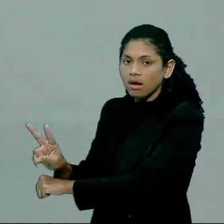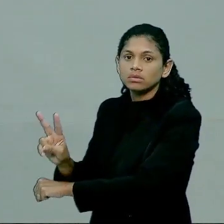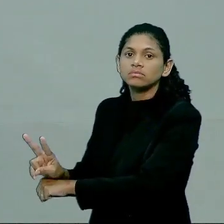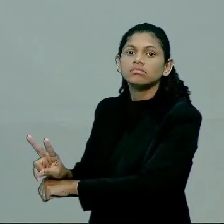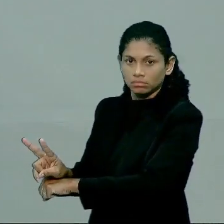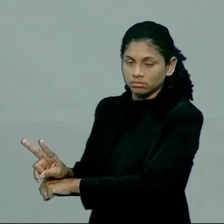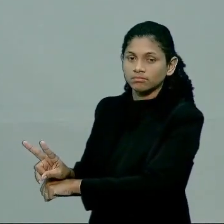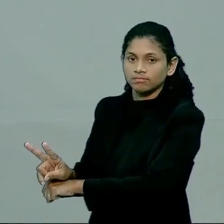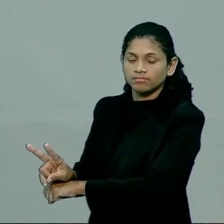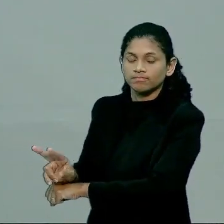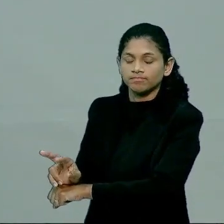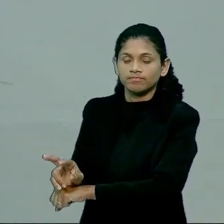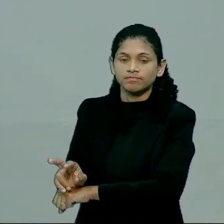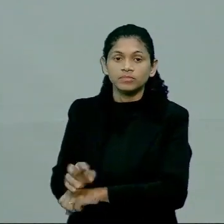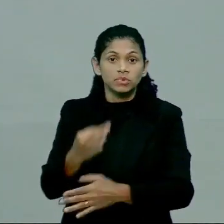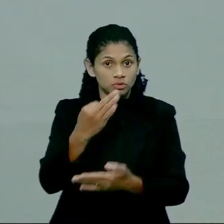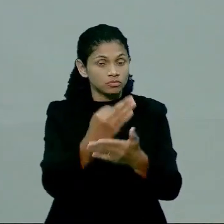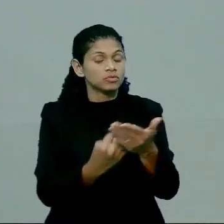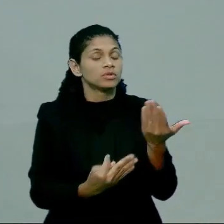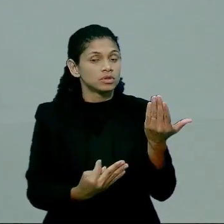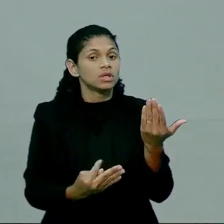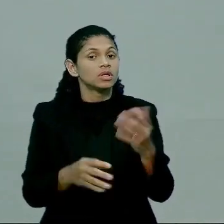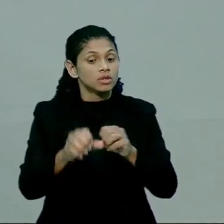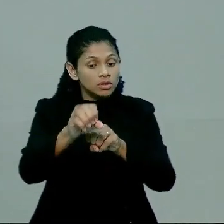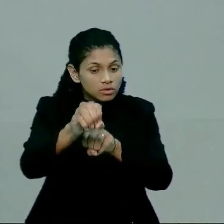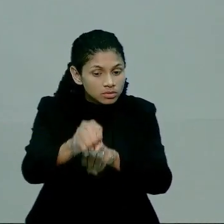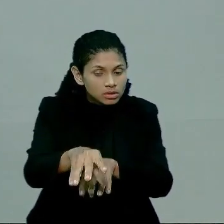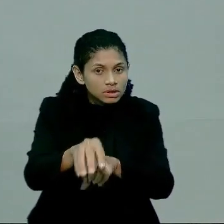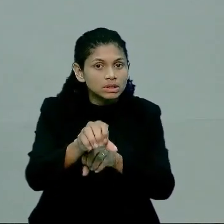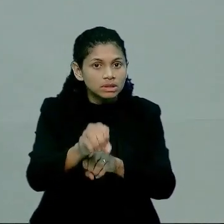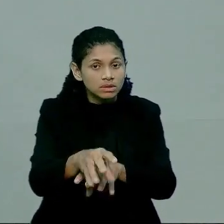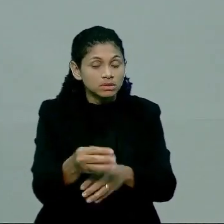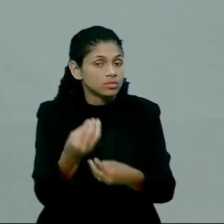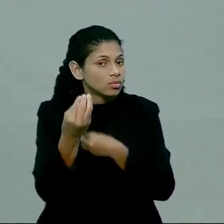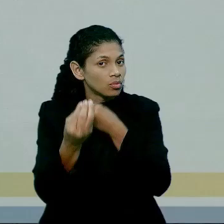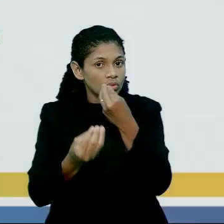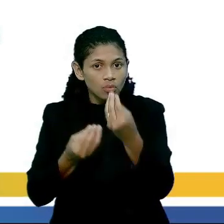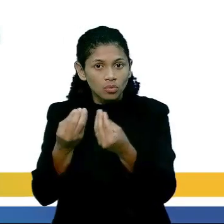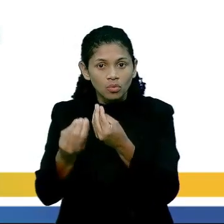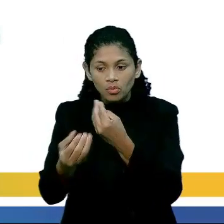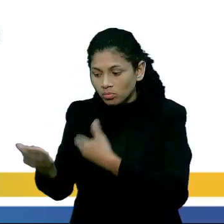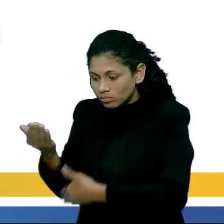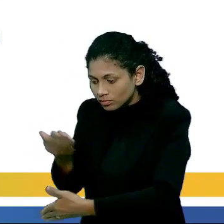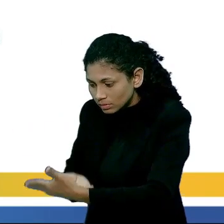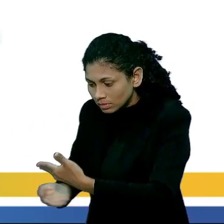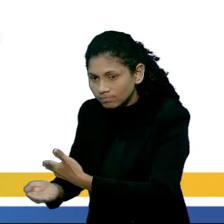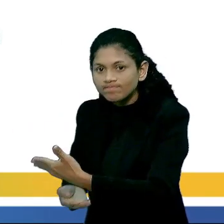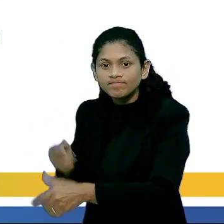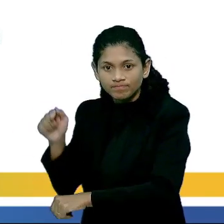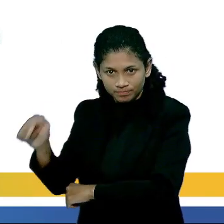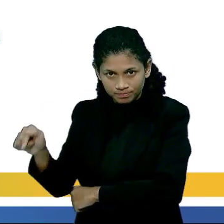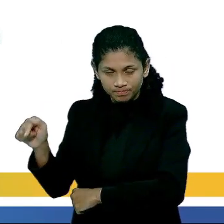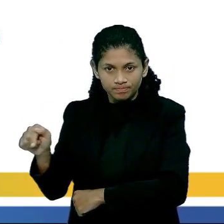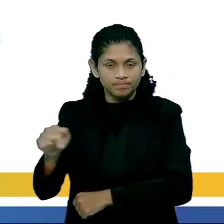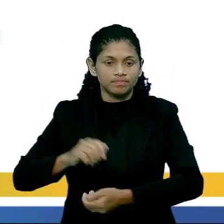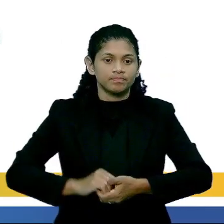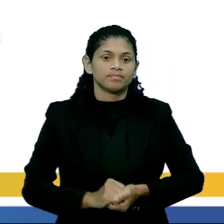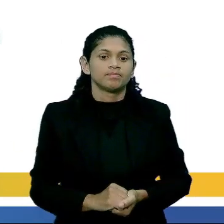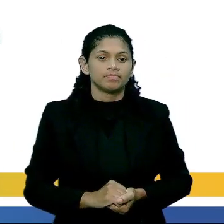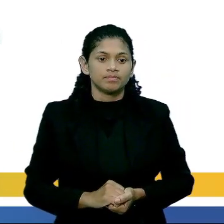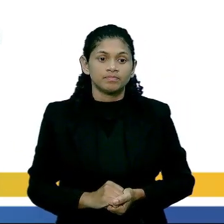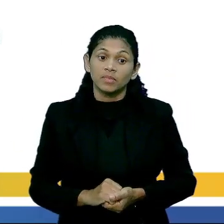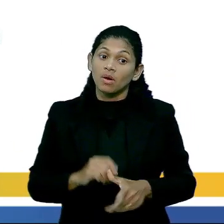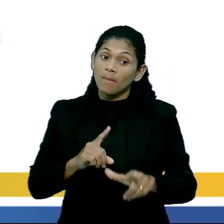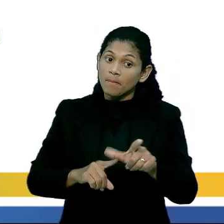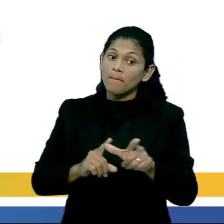ele nos ensina como fazer isso né como tratar empatia resiliência com o próximo então a saber ela